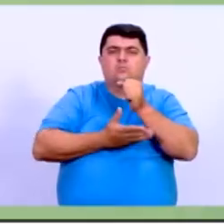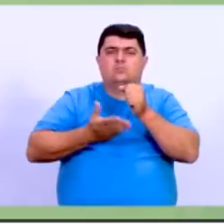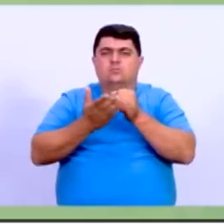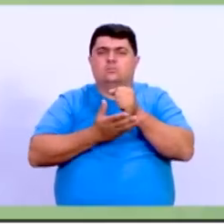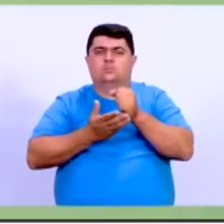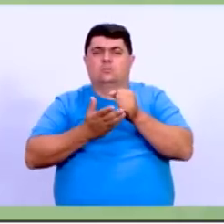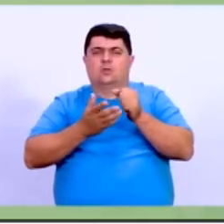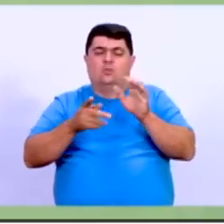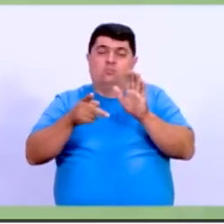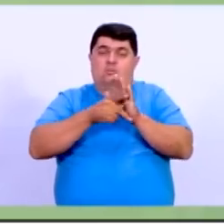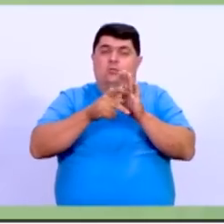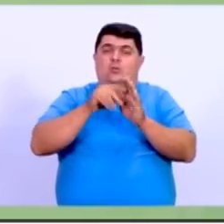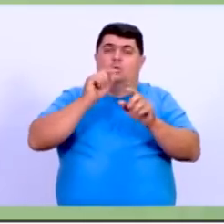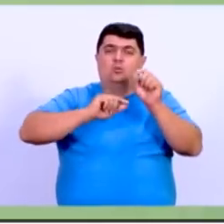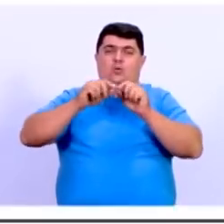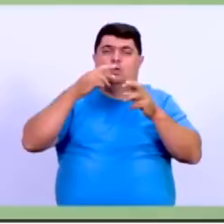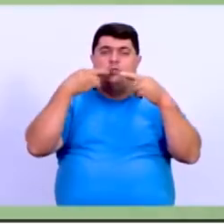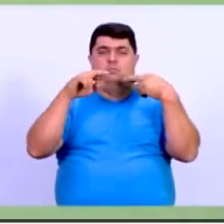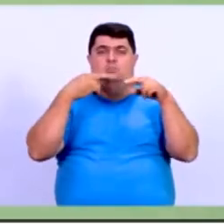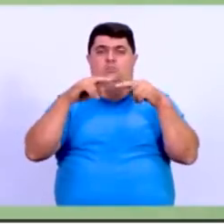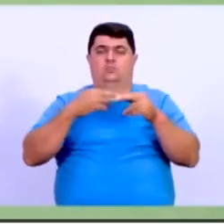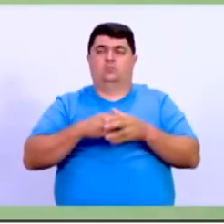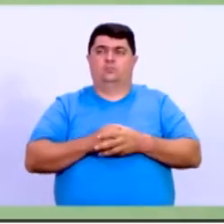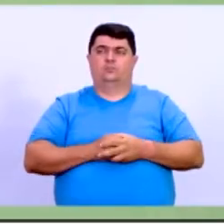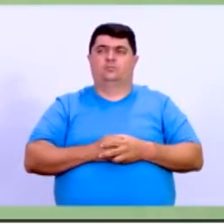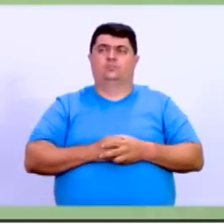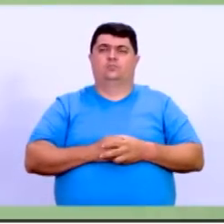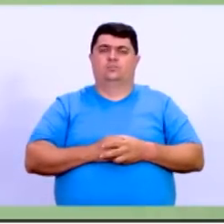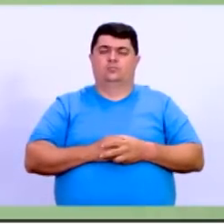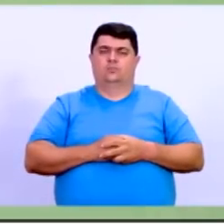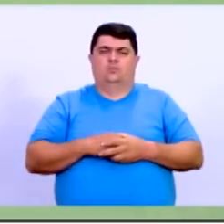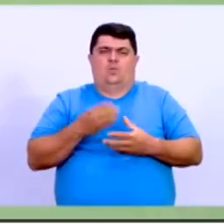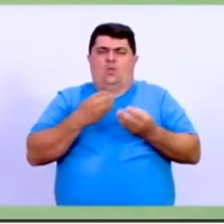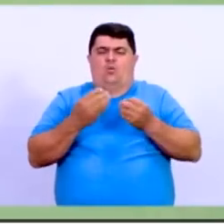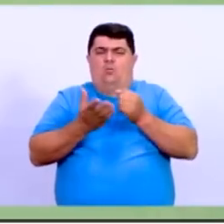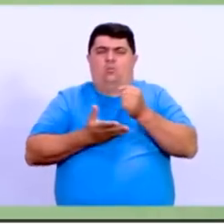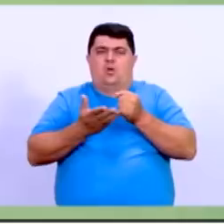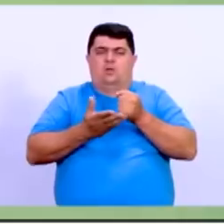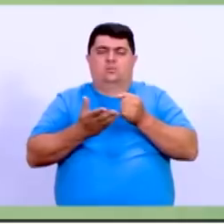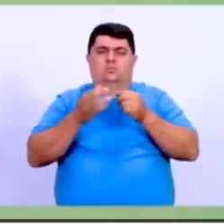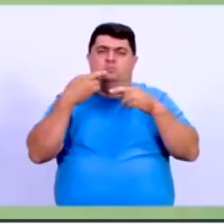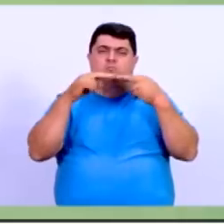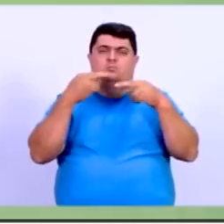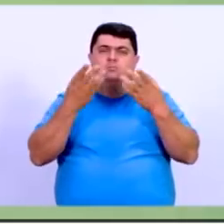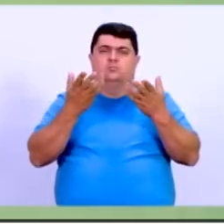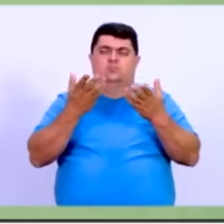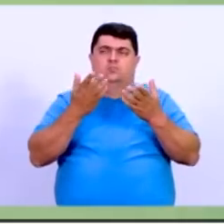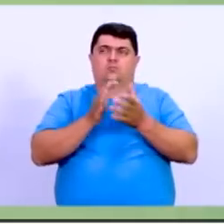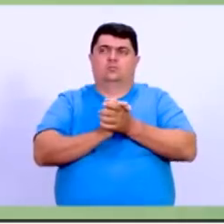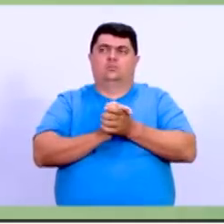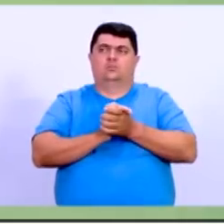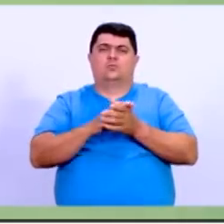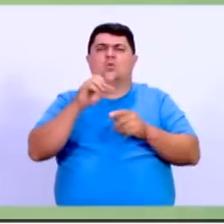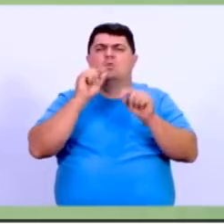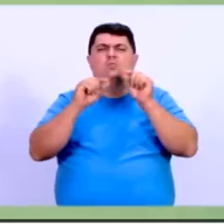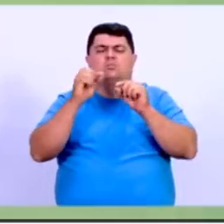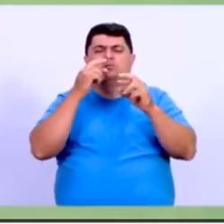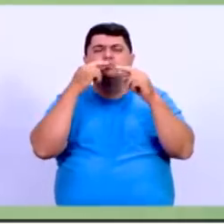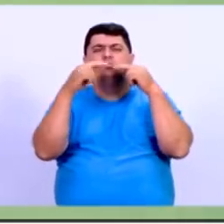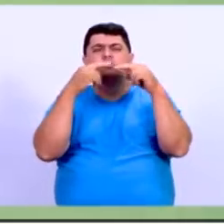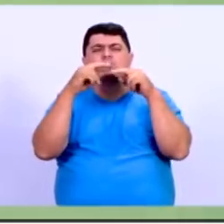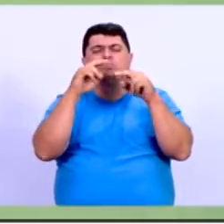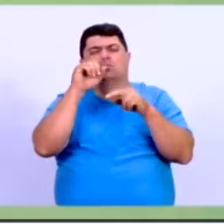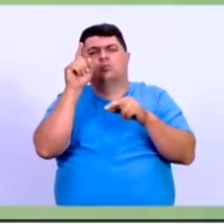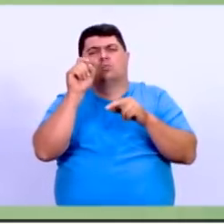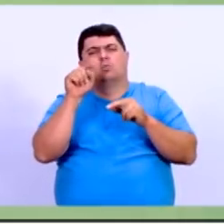a respeito de redes. Como assim, professor? Definição básica? Olha só. O que é, pessoal, uma rede de